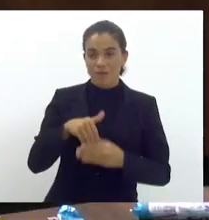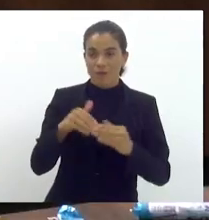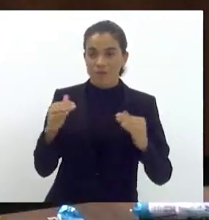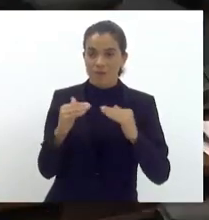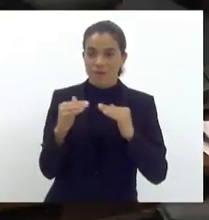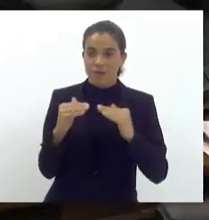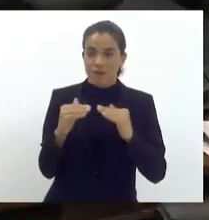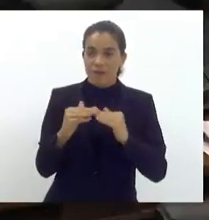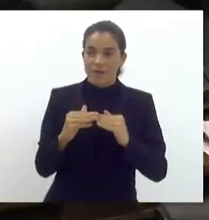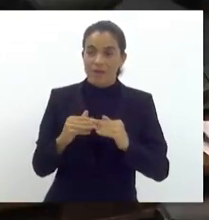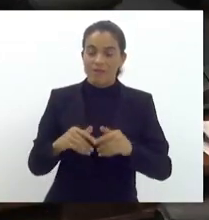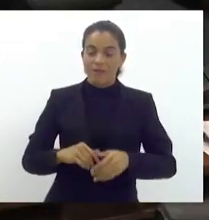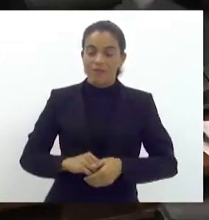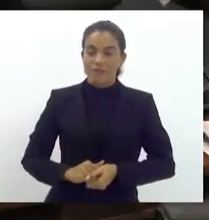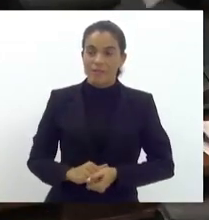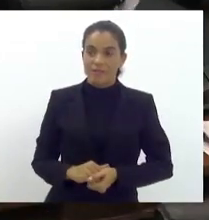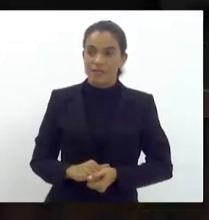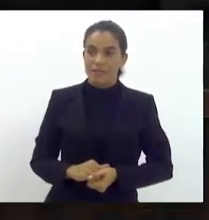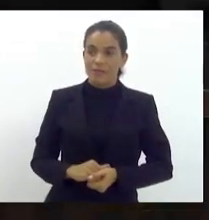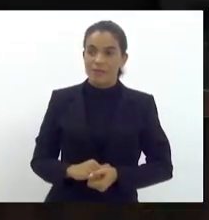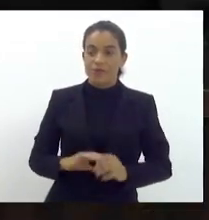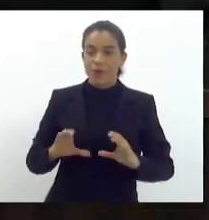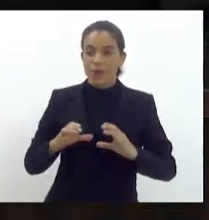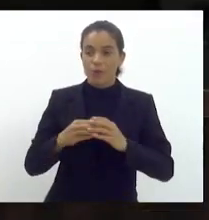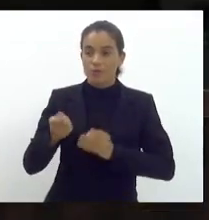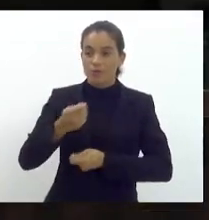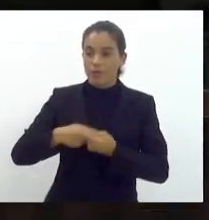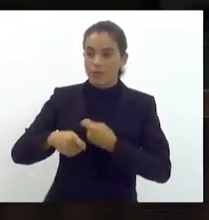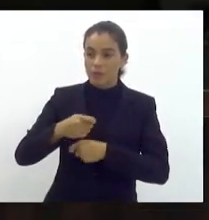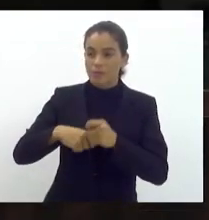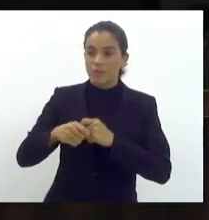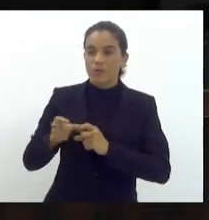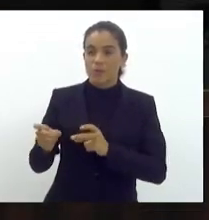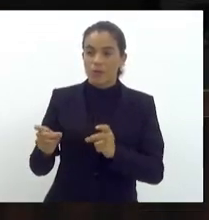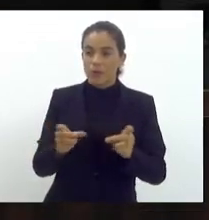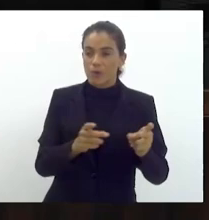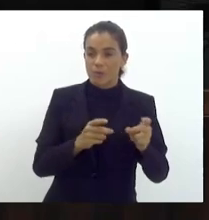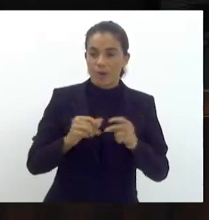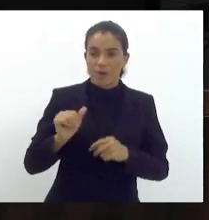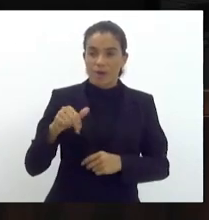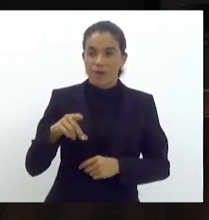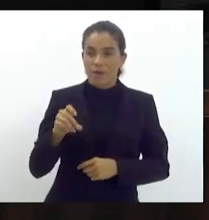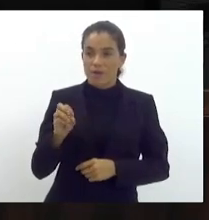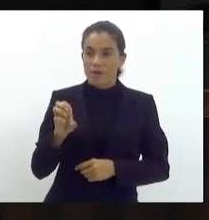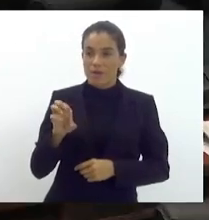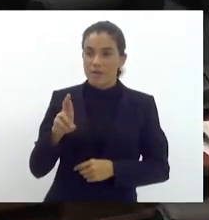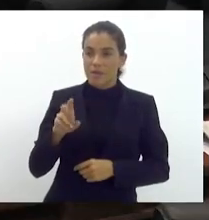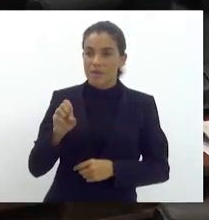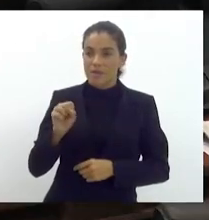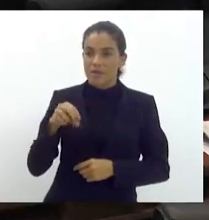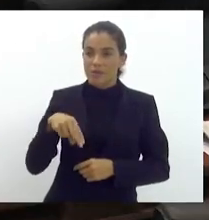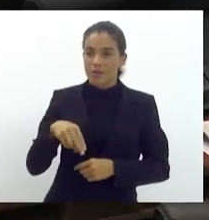Obrigado Deputado pela comissão de economia dos comércio Deputado Anderson Moraes